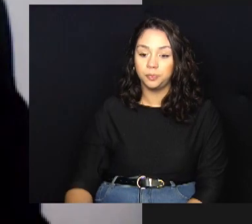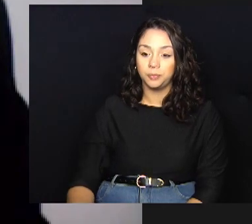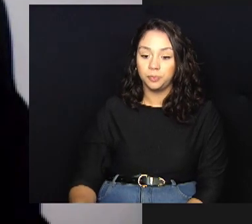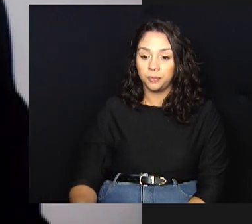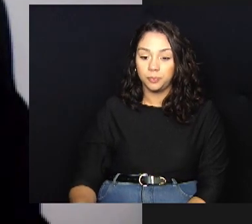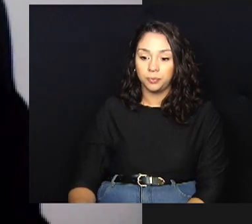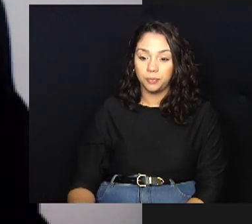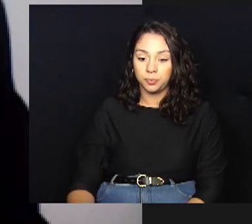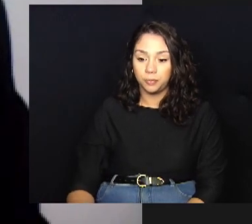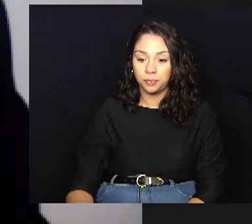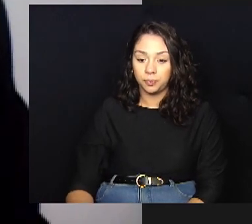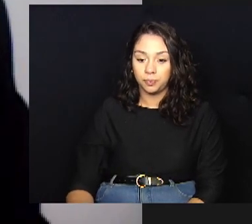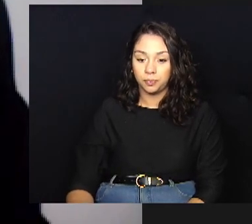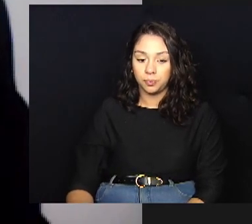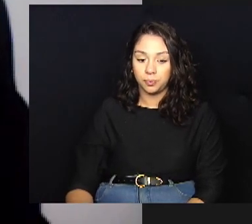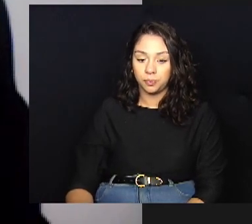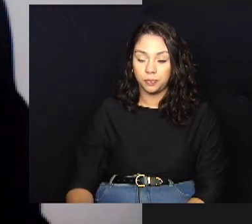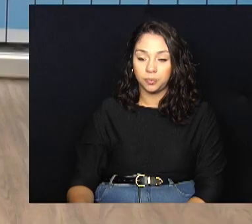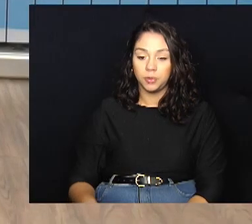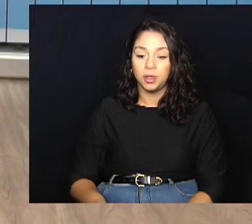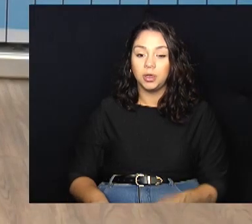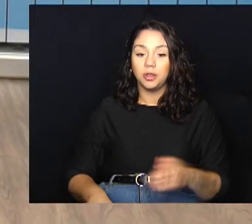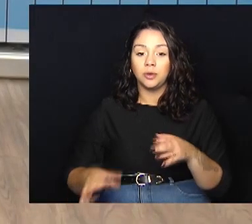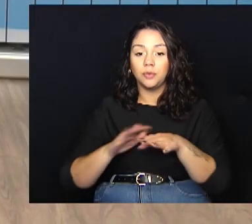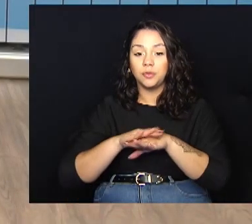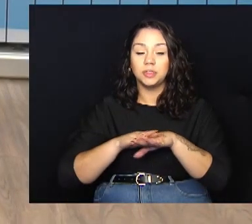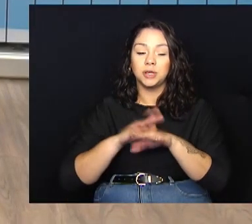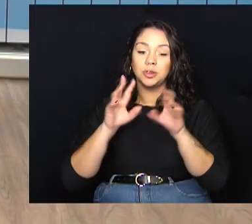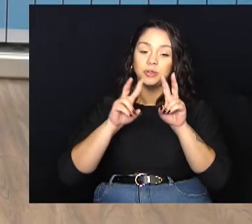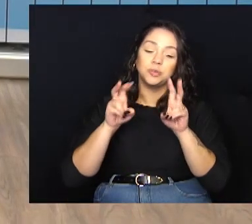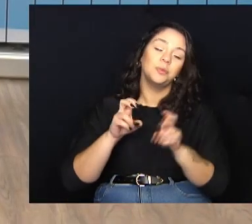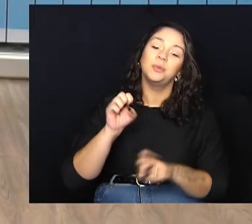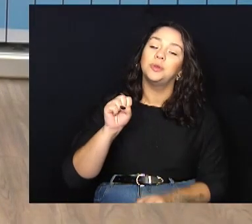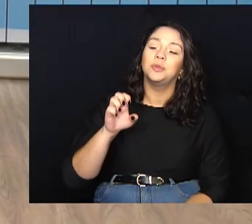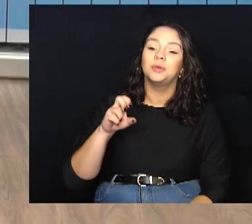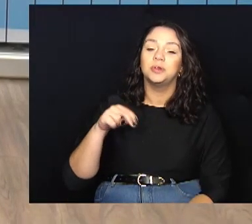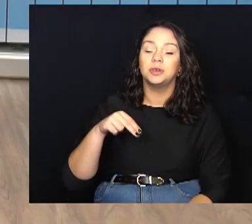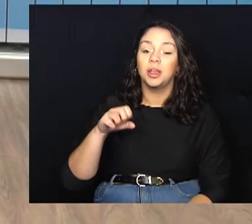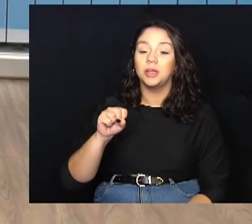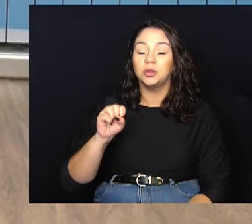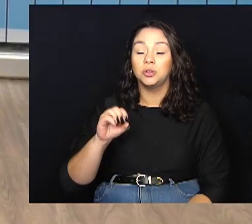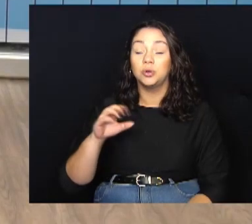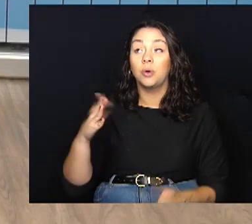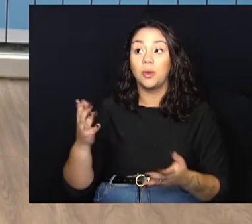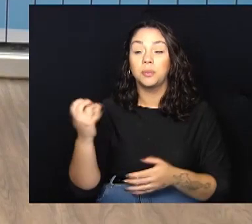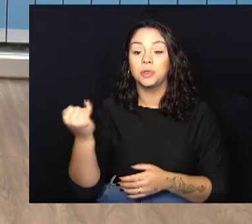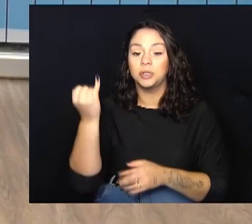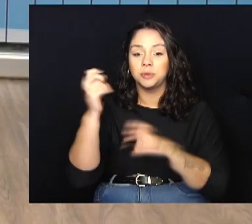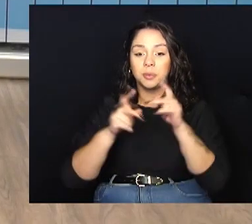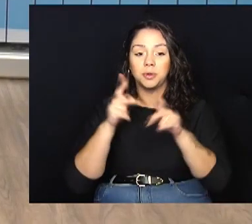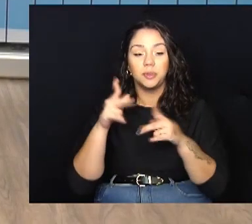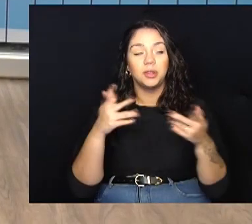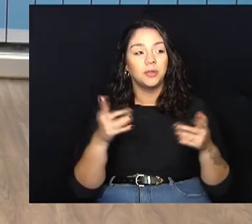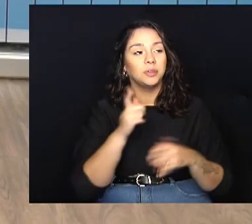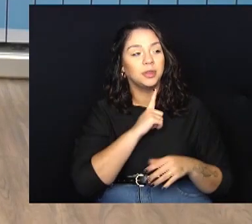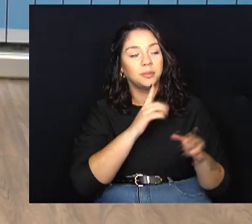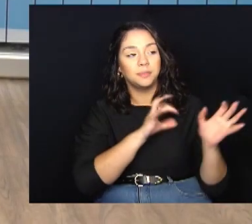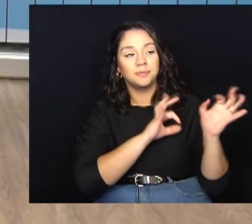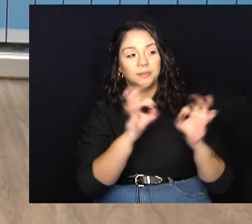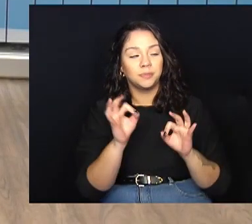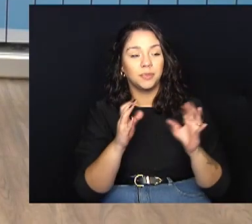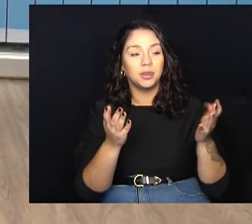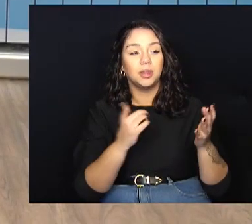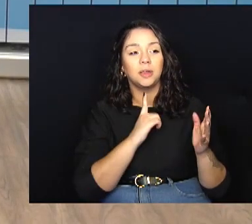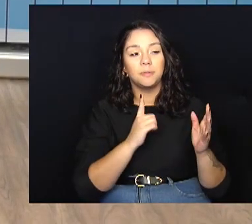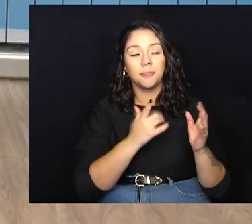censo para a população para quem está nos acompanhando então Roberto saiu essa informação A pessoa respondeu